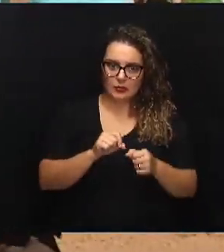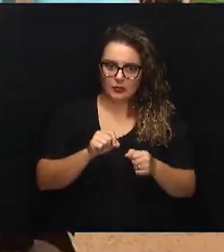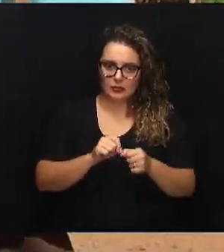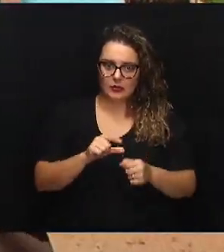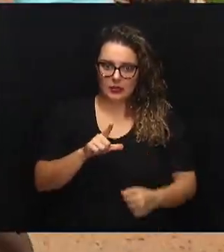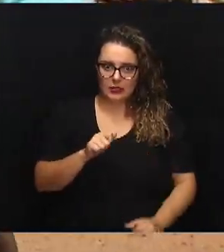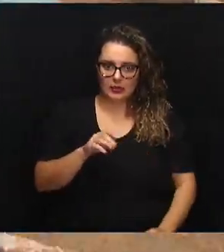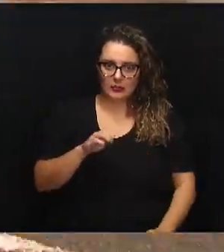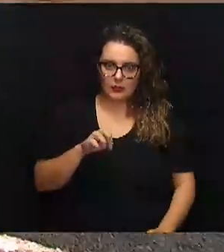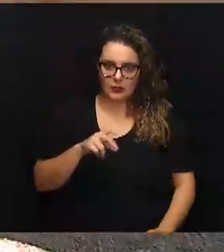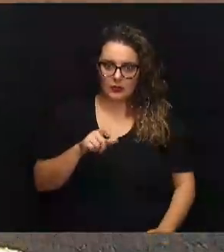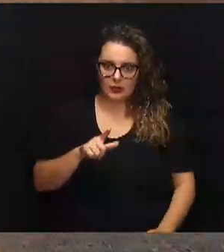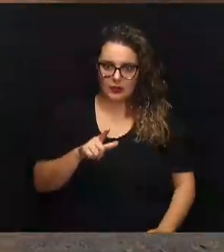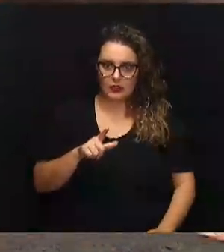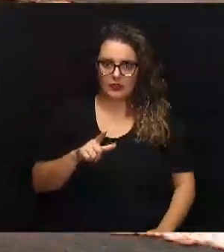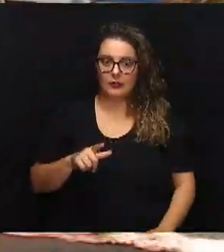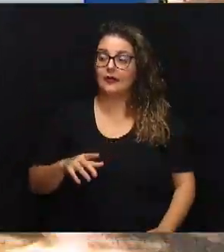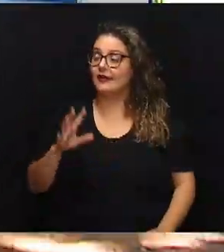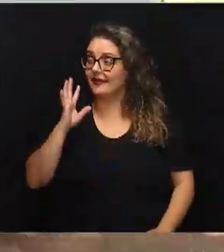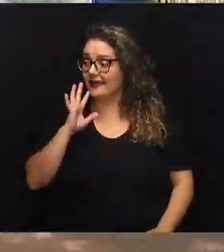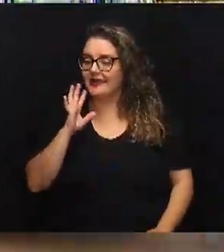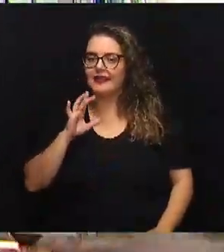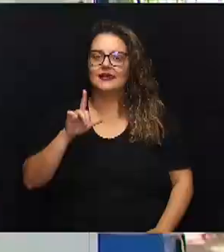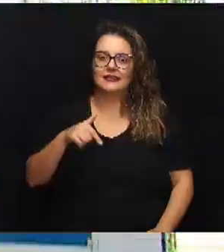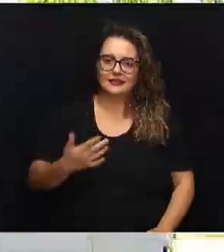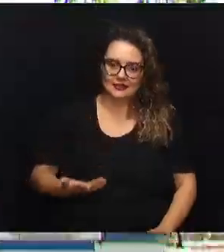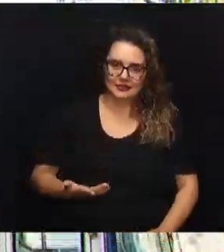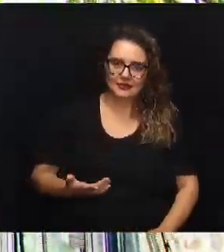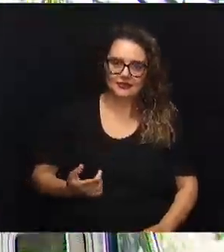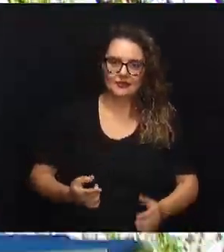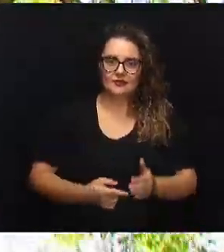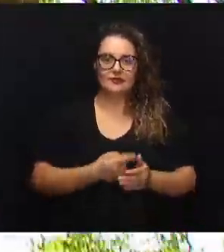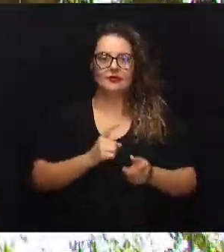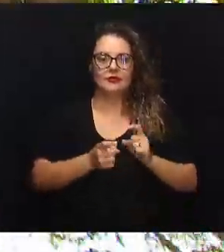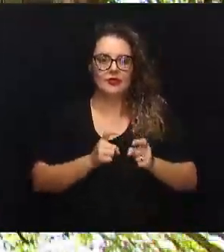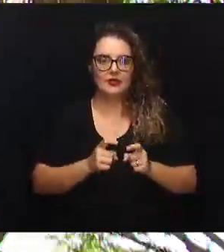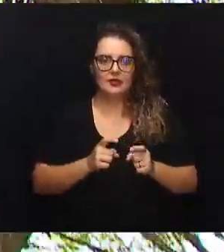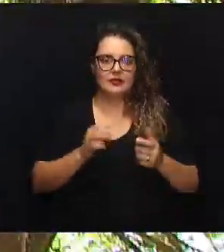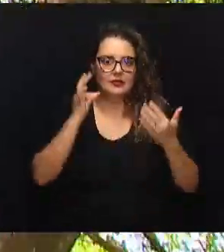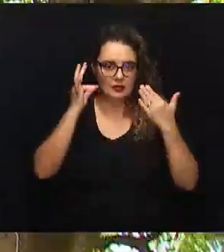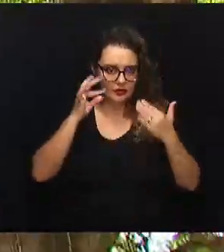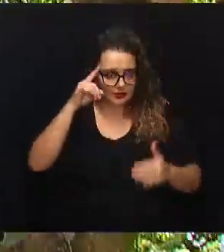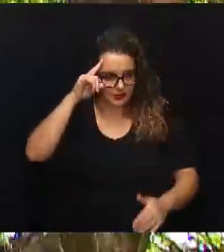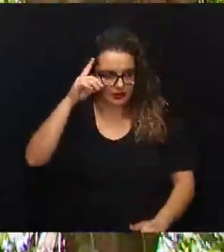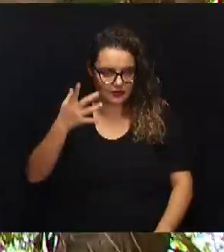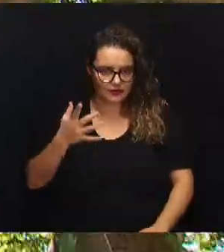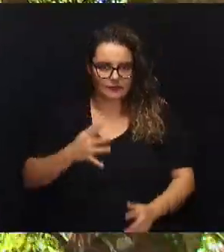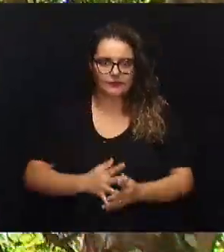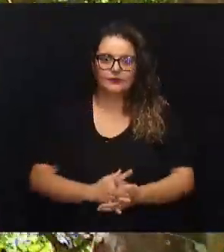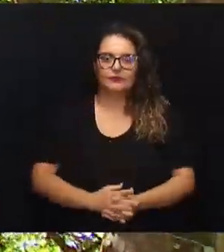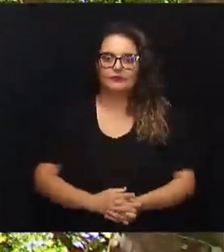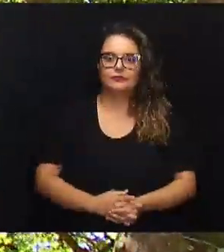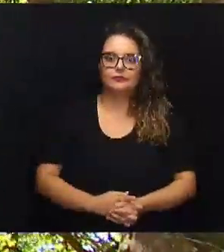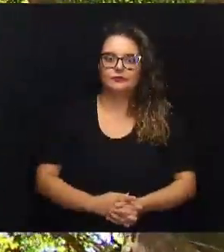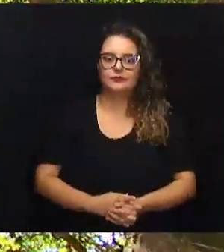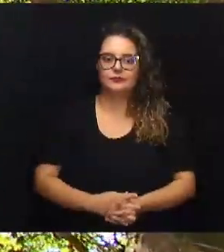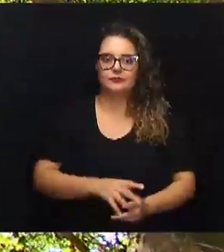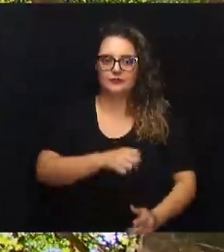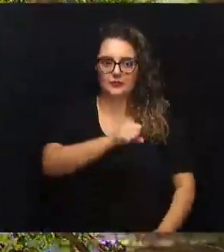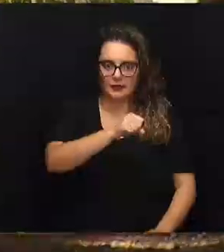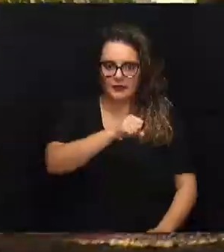laboral. Que legal. Em seguida vão para a primeira reunião terapêutica do dia. Né? Das 8 às